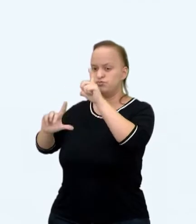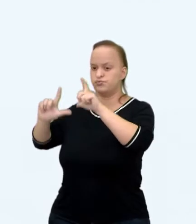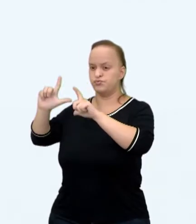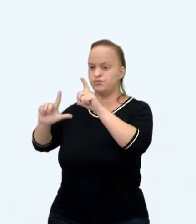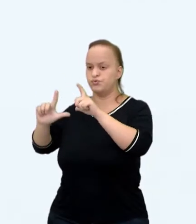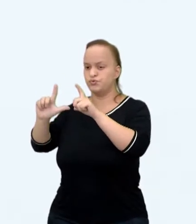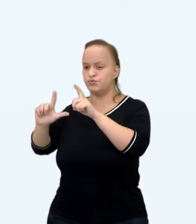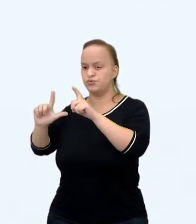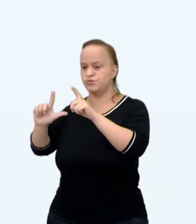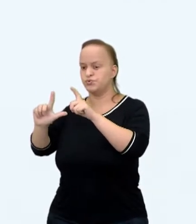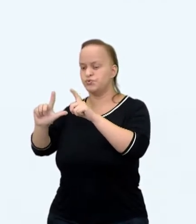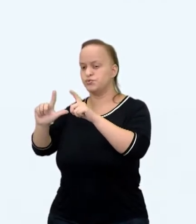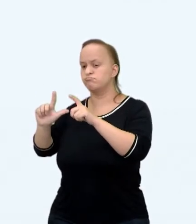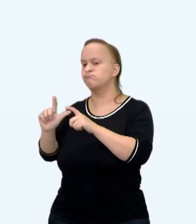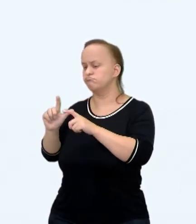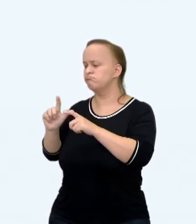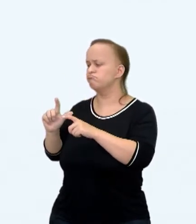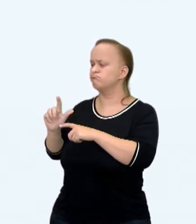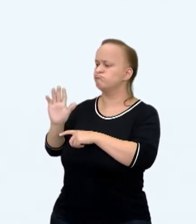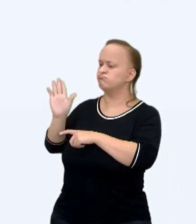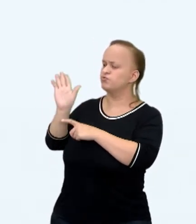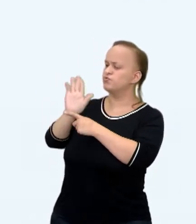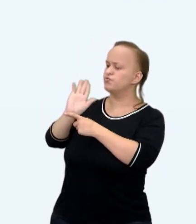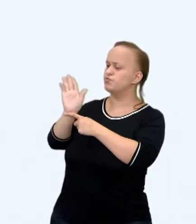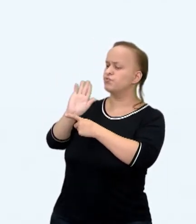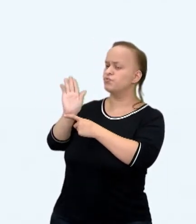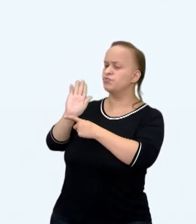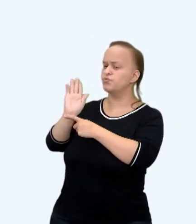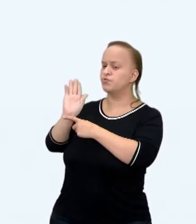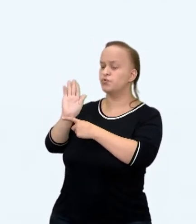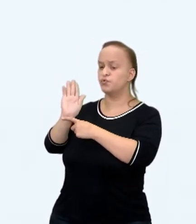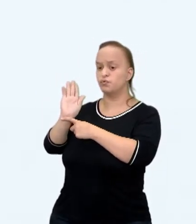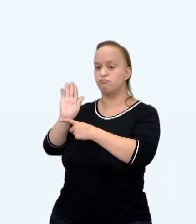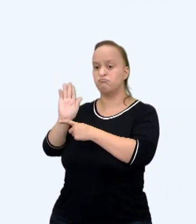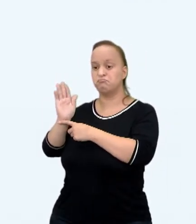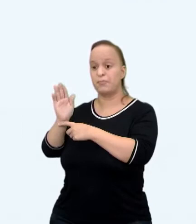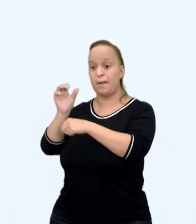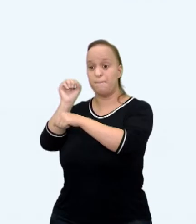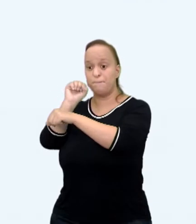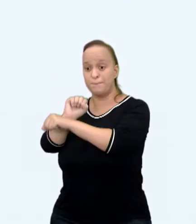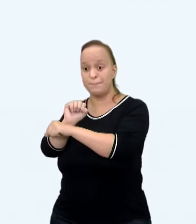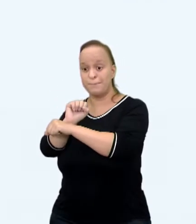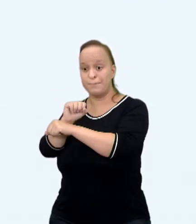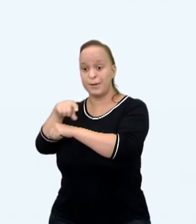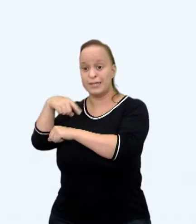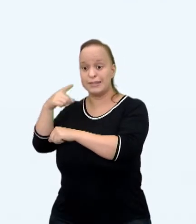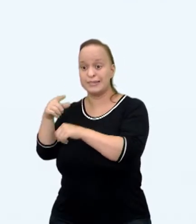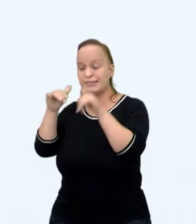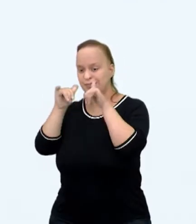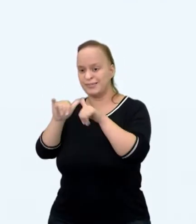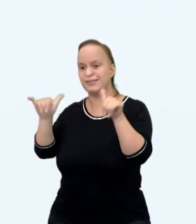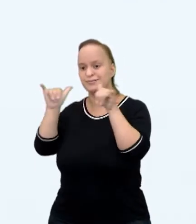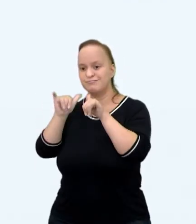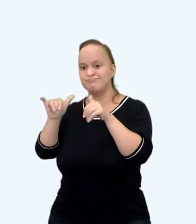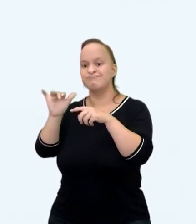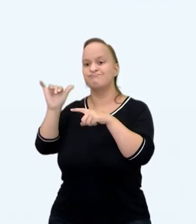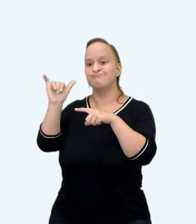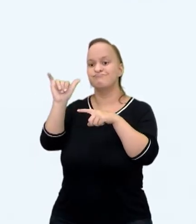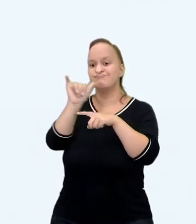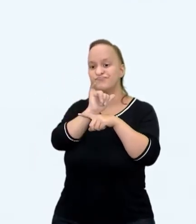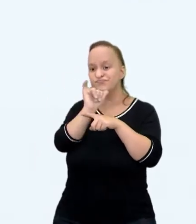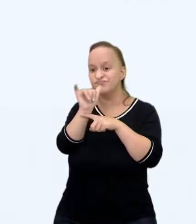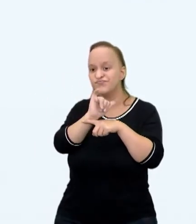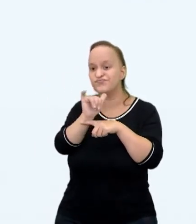programa que estamos assistindo faz uma pausa e vai para os comerciais. E também no YouTube quando vamos